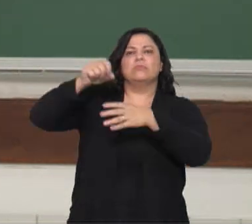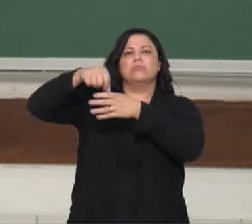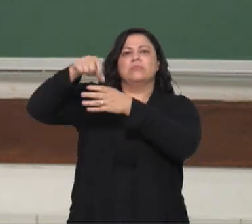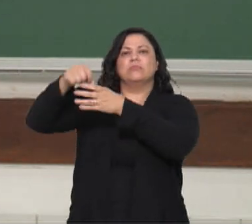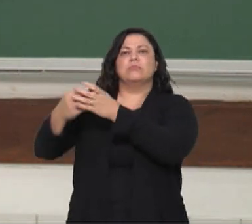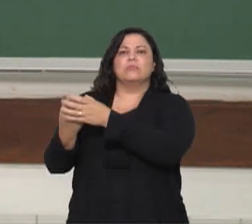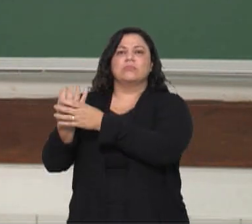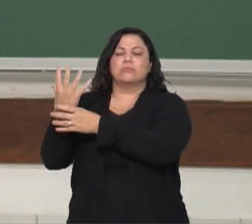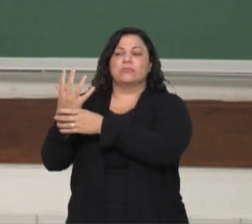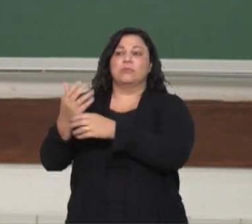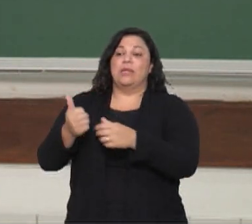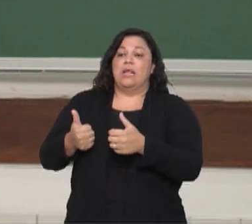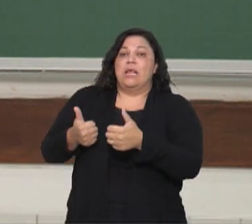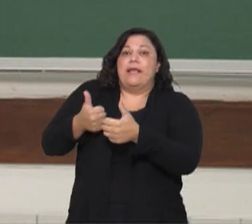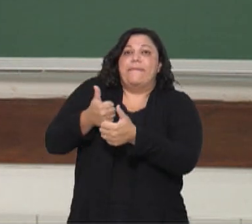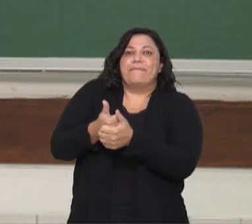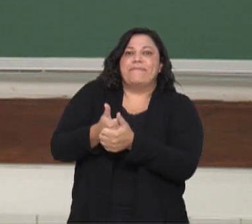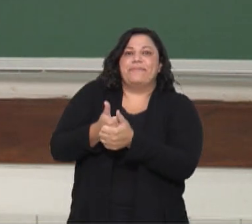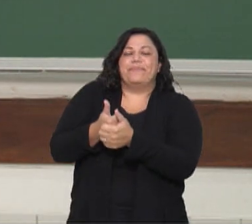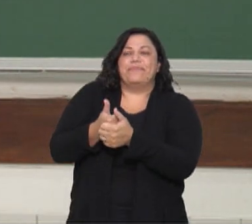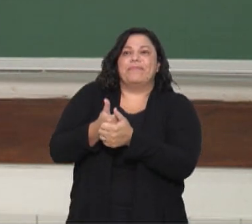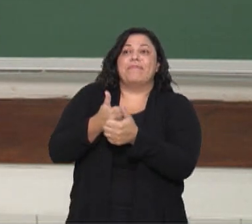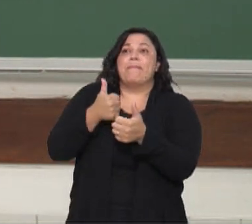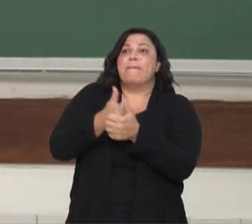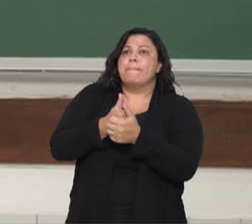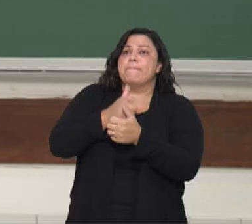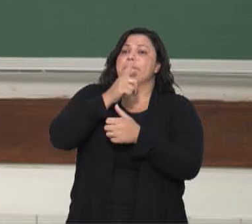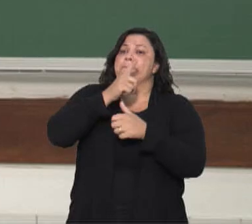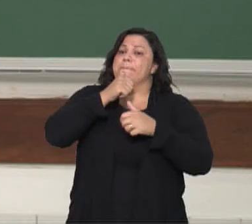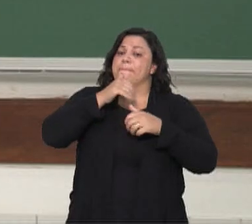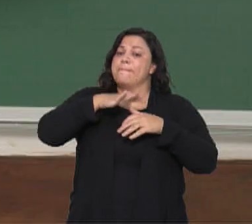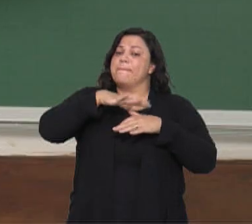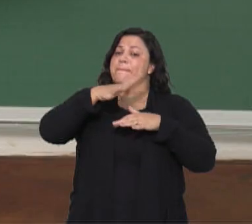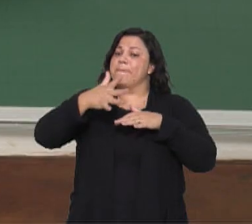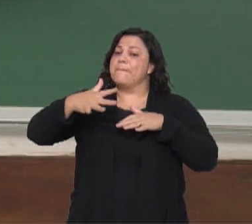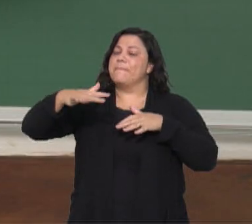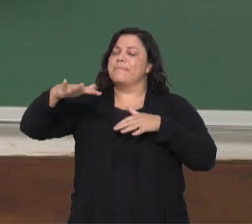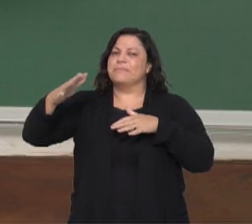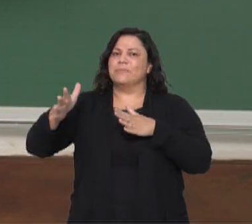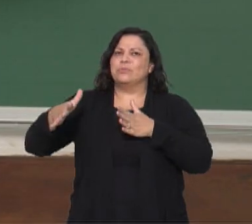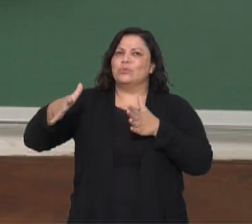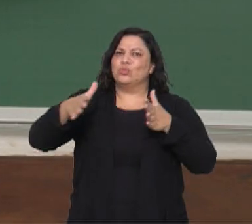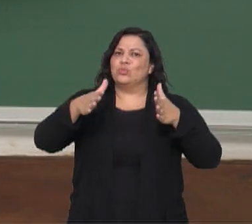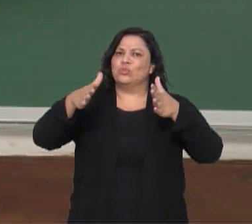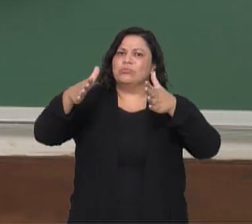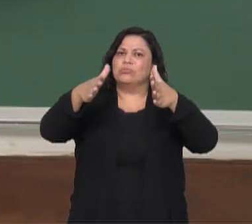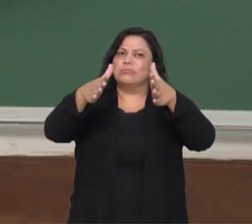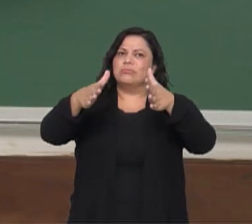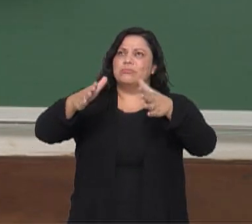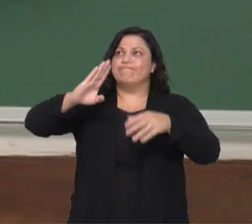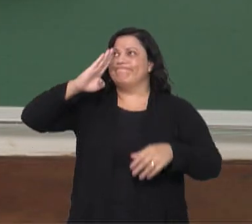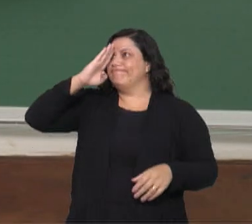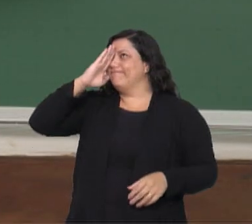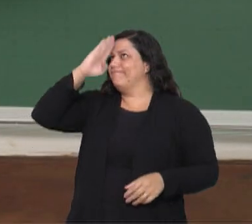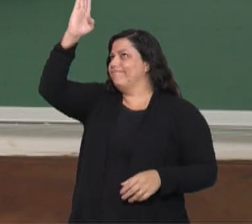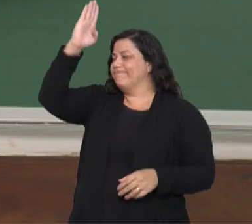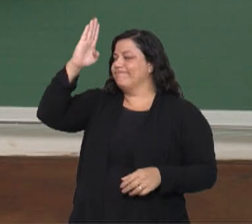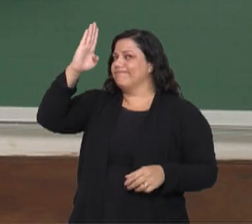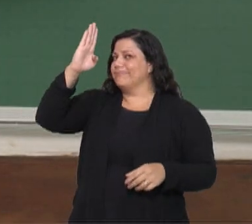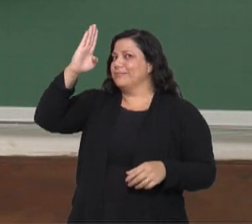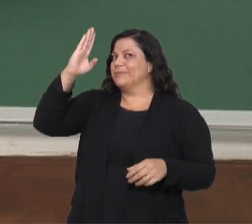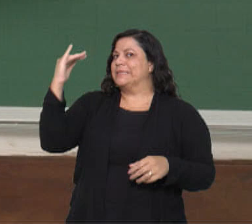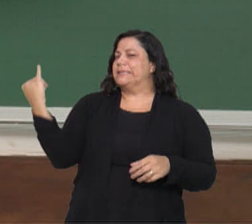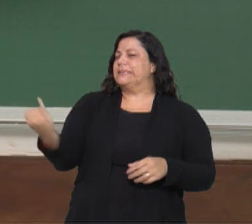próxima dos rios. O rio, na antiguidade, ele era fundamental para surgir a agricultura. Então, nós podemos pegar aí uma tríade